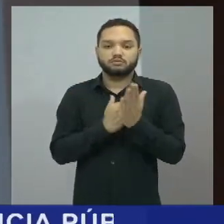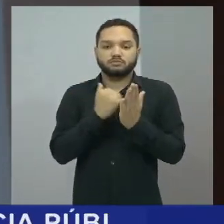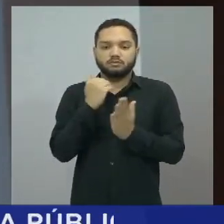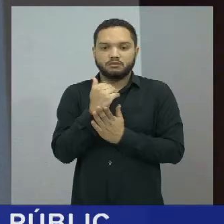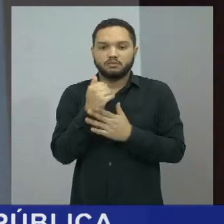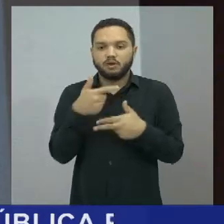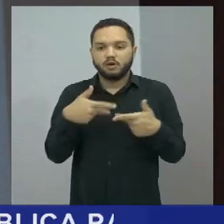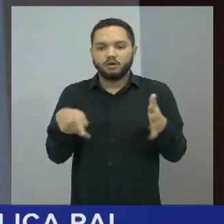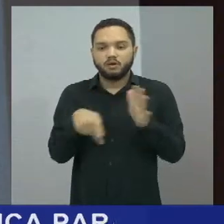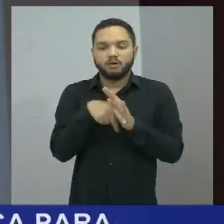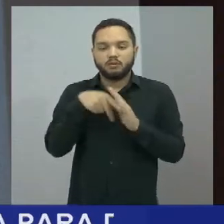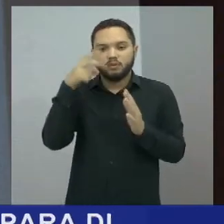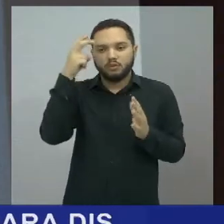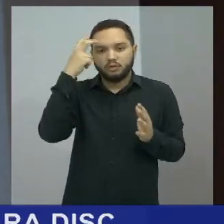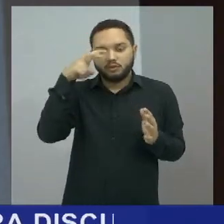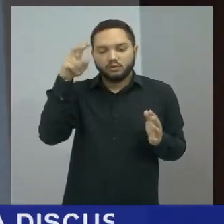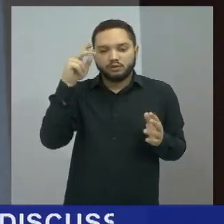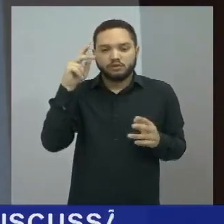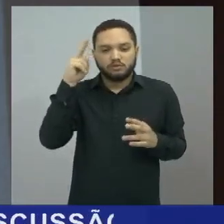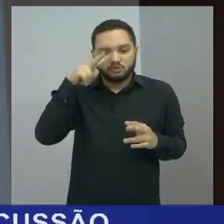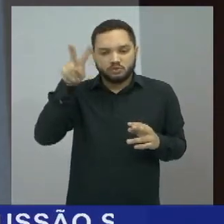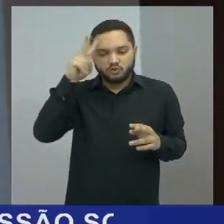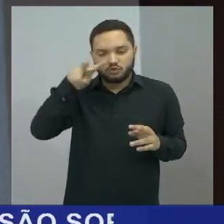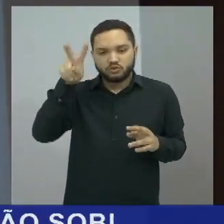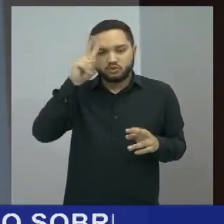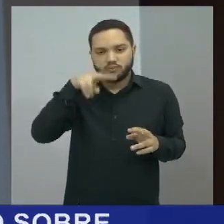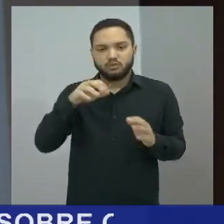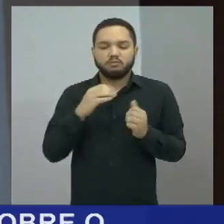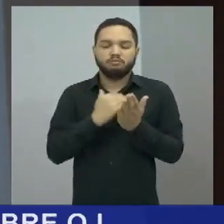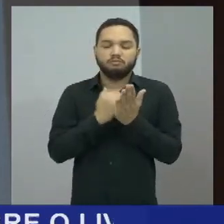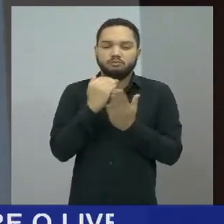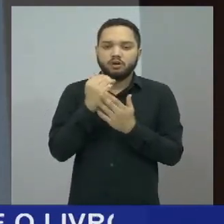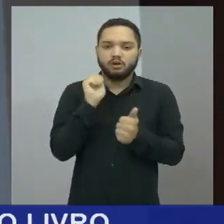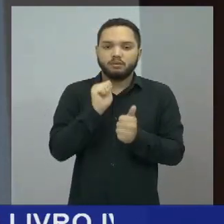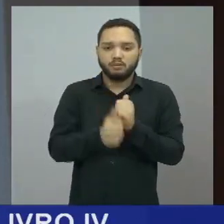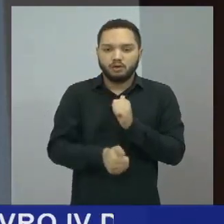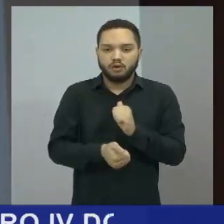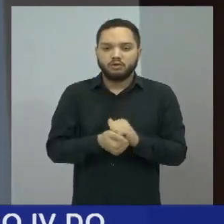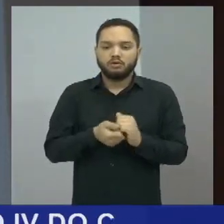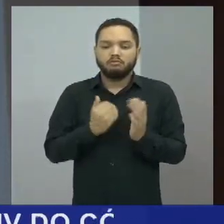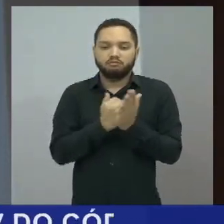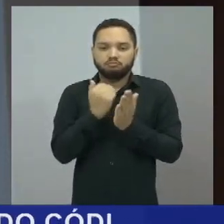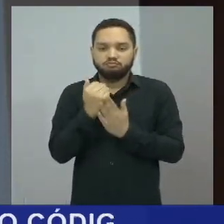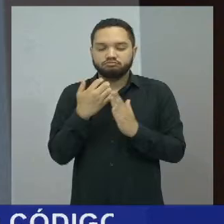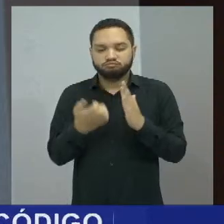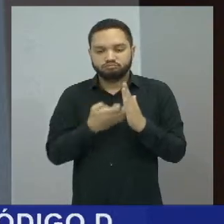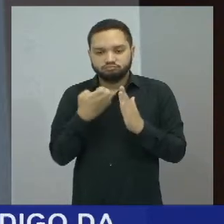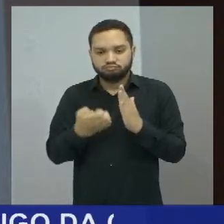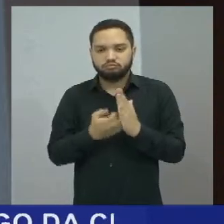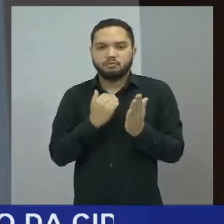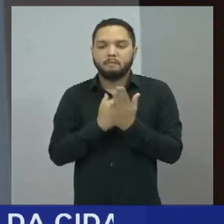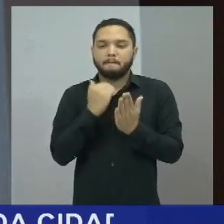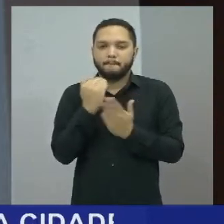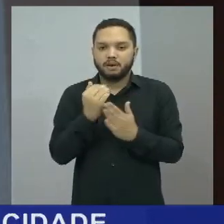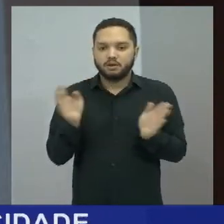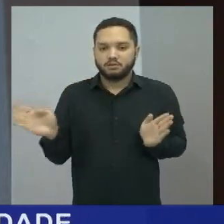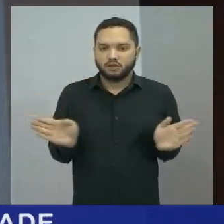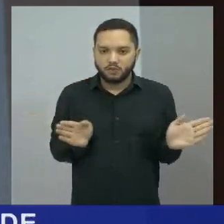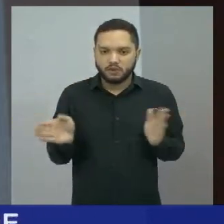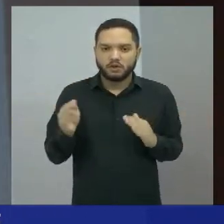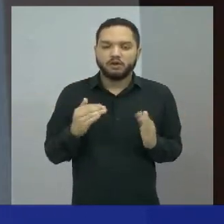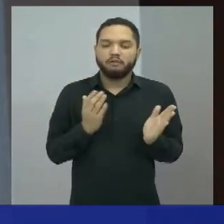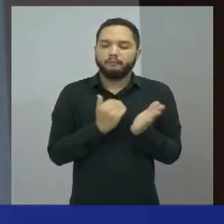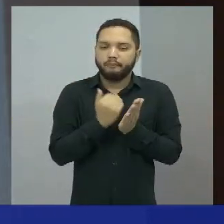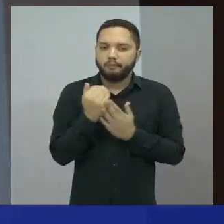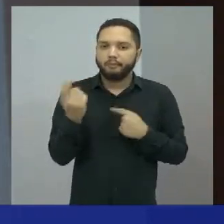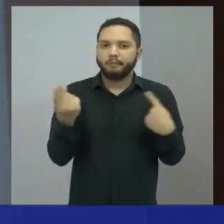histórico, com mais esporte, com mais empreendedorismo, com mais mobilidade, com mais acessibilidade.